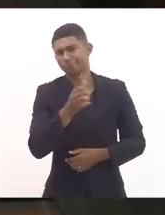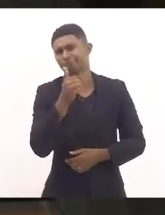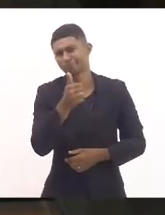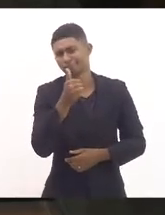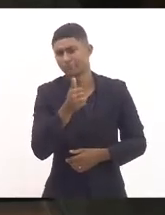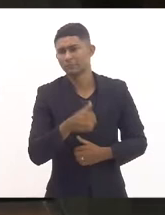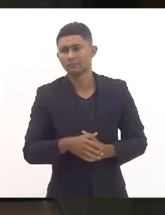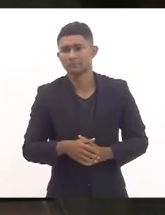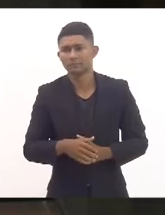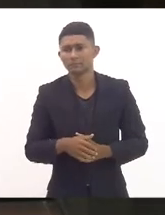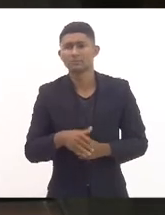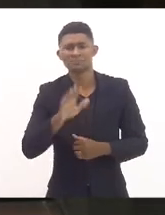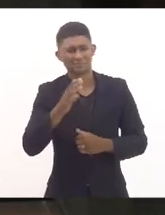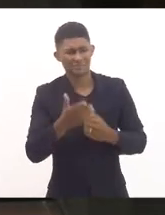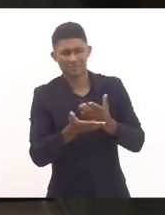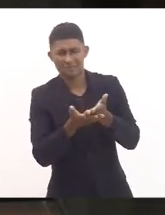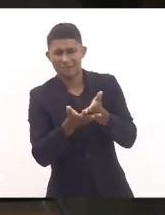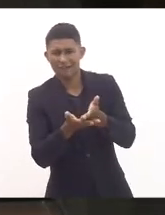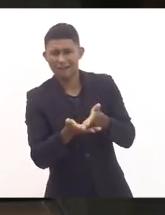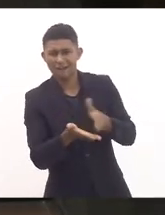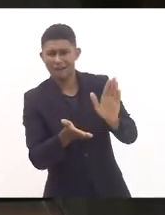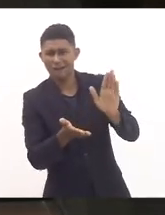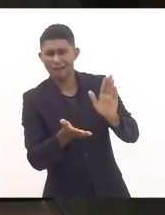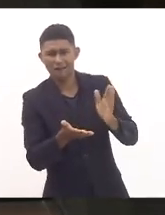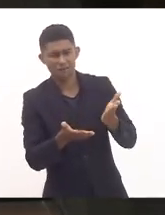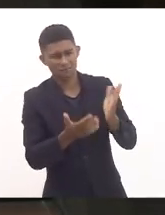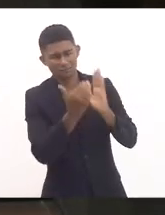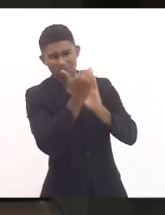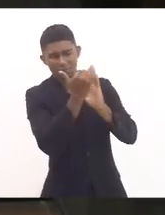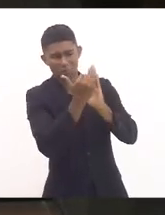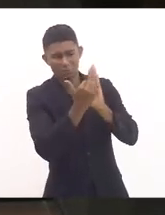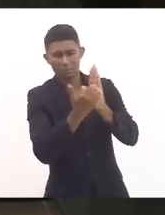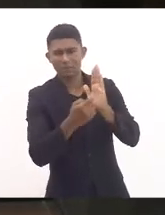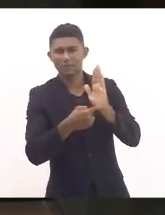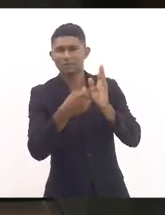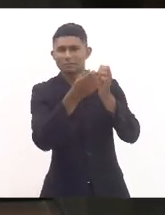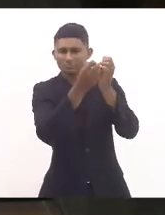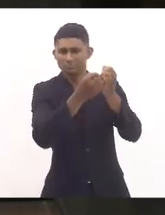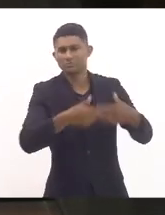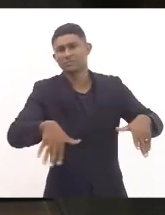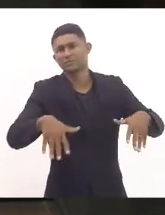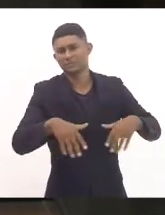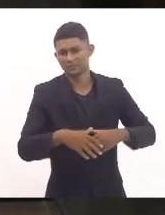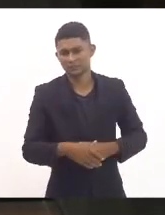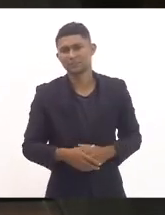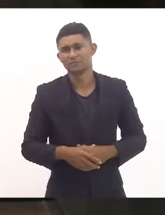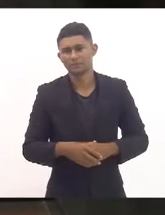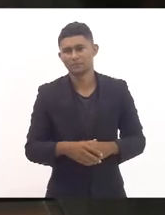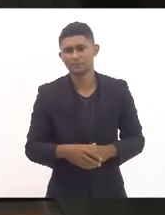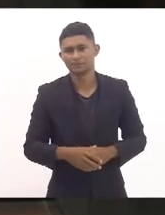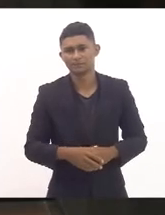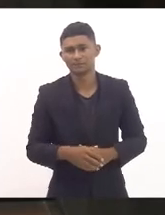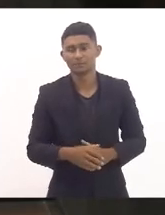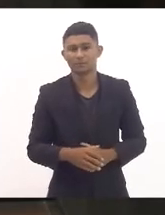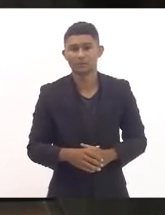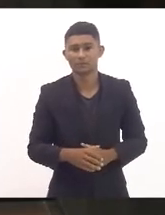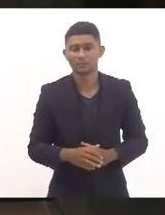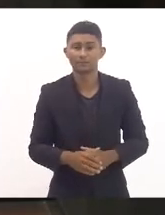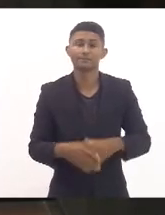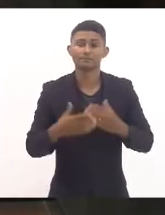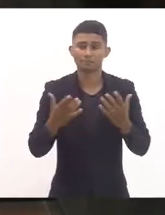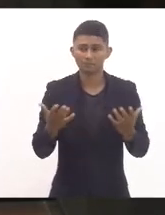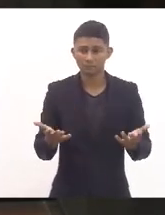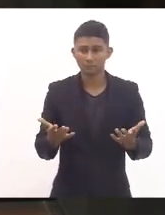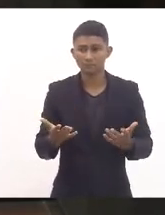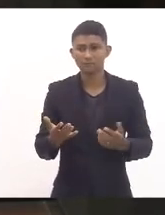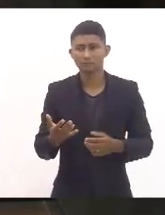resto, como estamos vivendo hoje, é prejudicial à saúde. E aí, senhora presidente? Eu